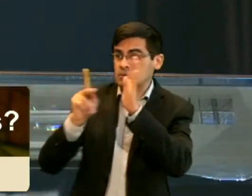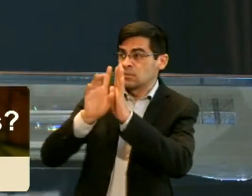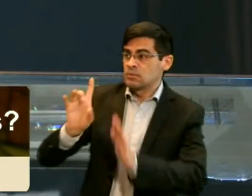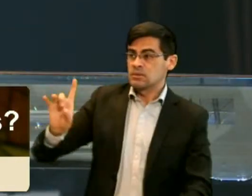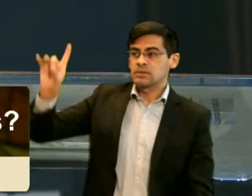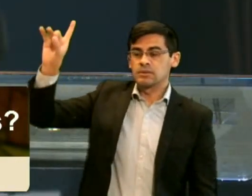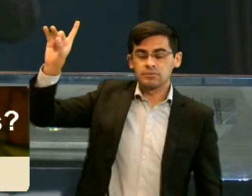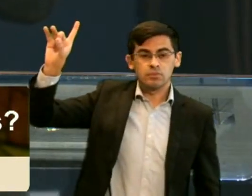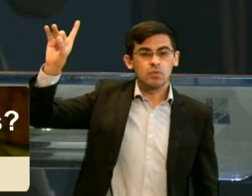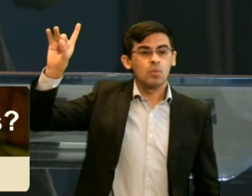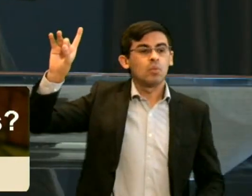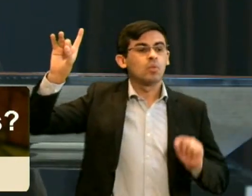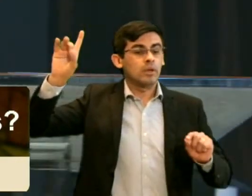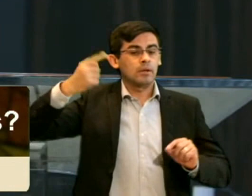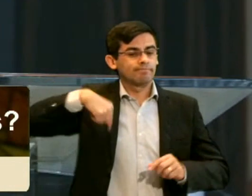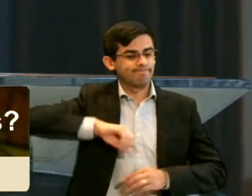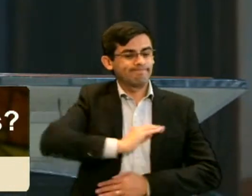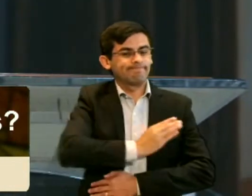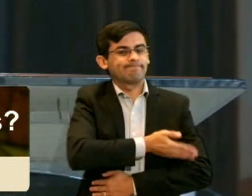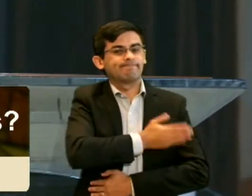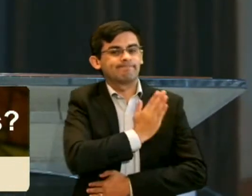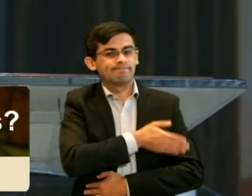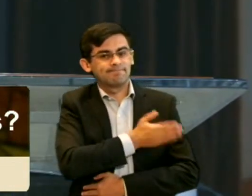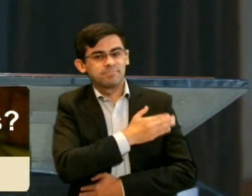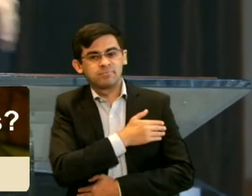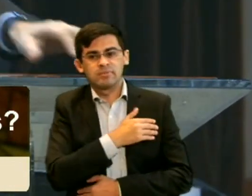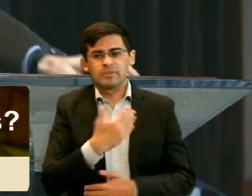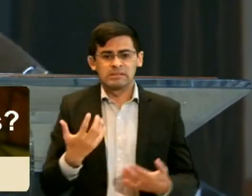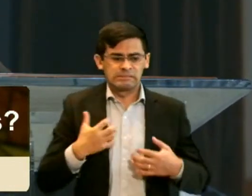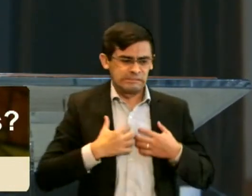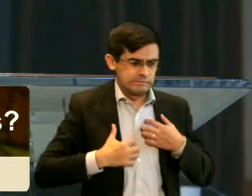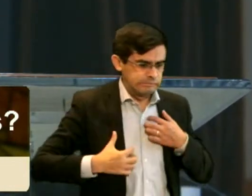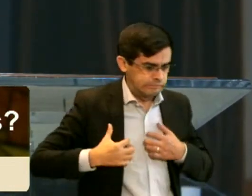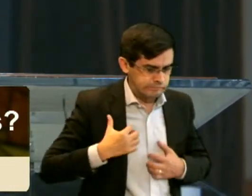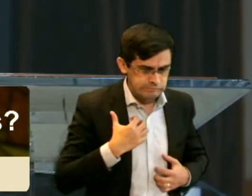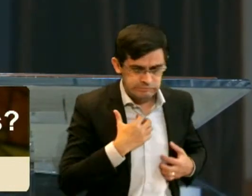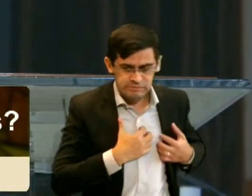continuamente, o nosso coração fica perturbado.